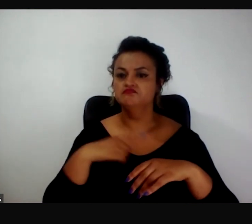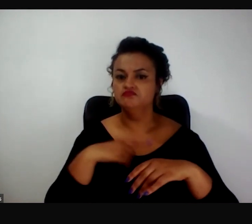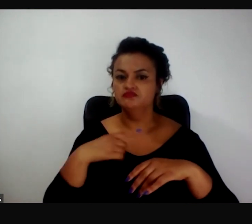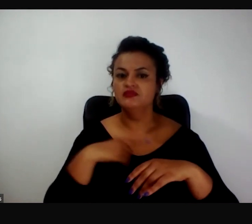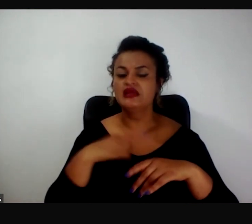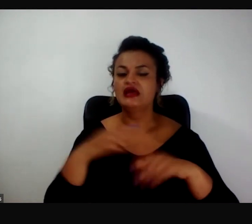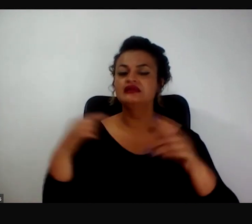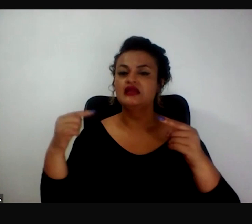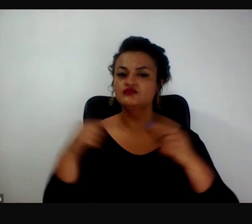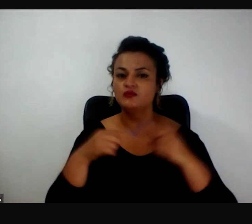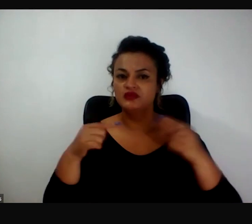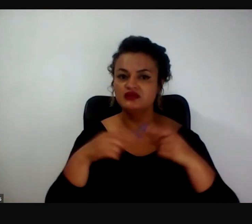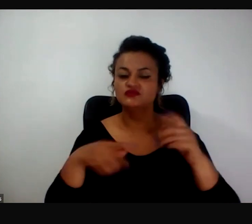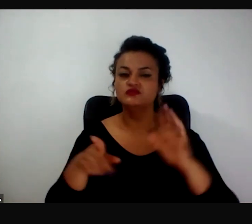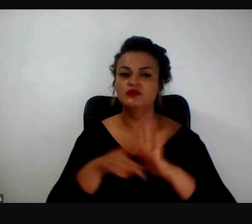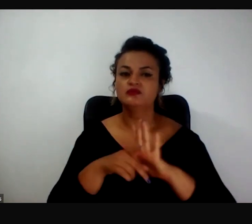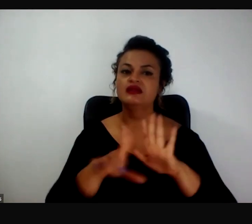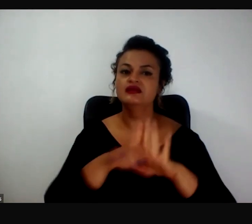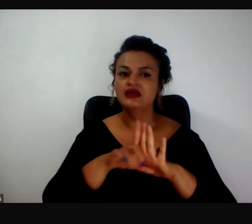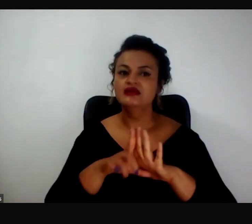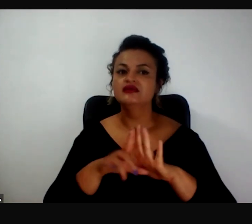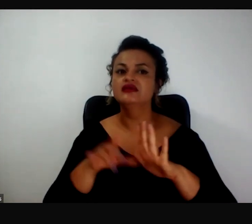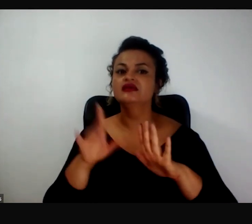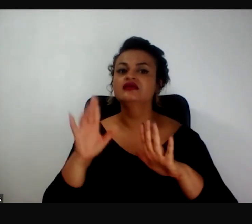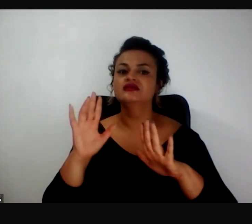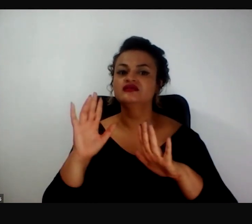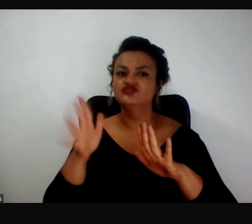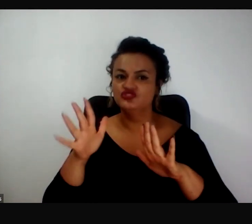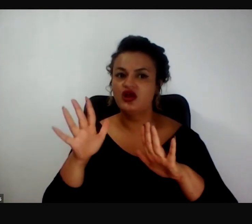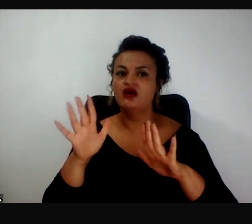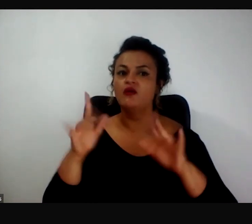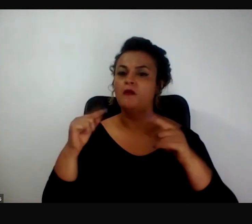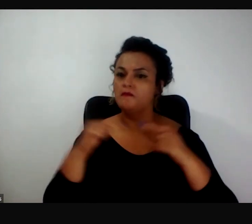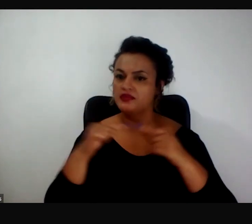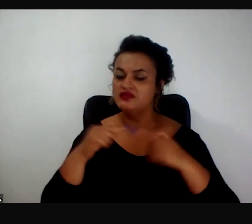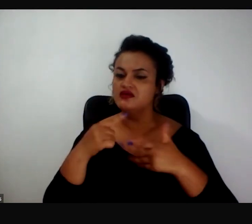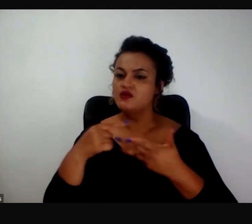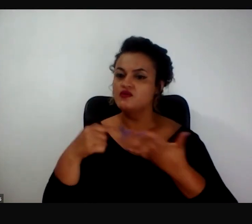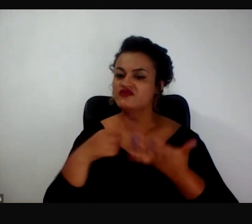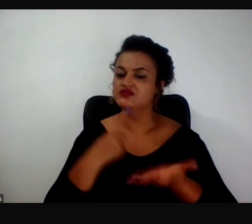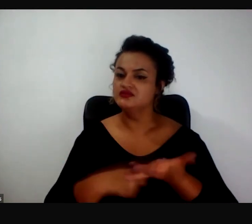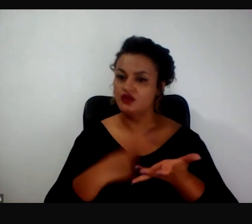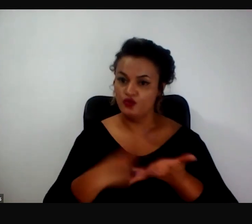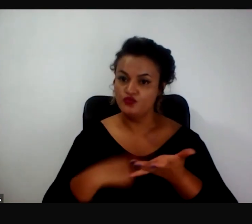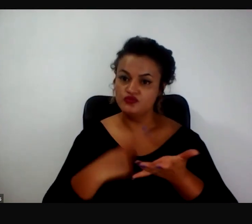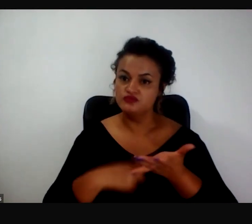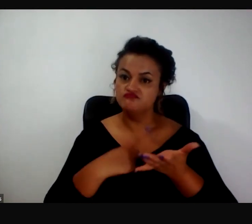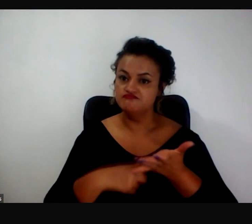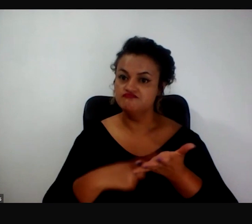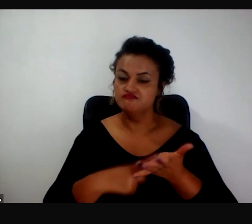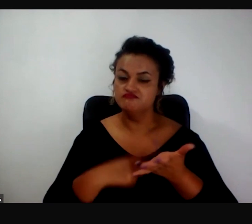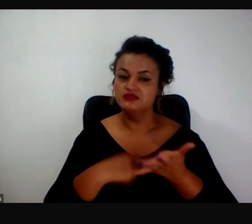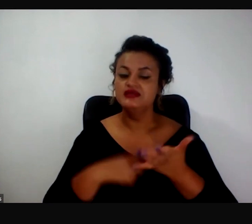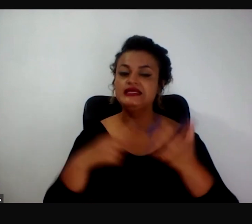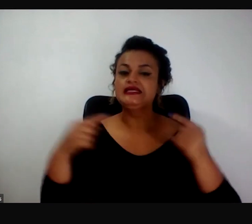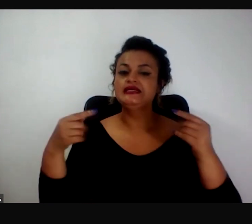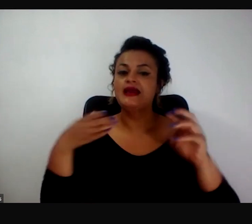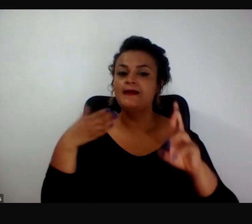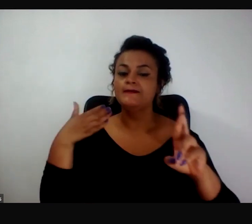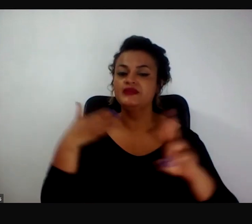compilações legislativas também já contém esses acordos, porque quem vai apresentar